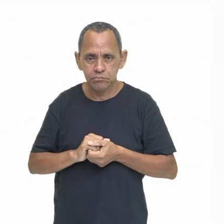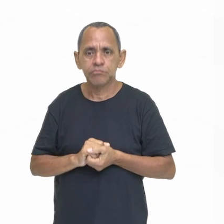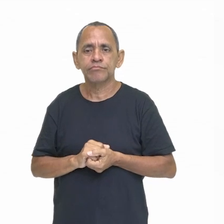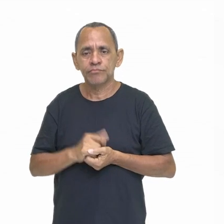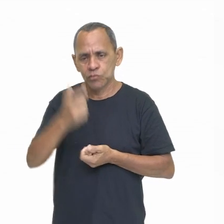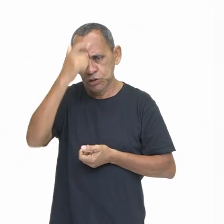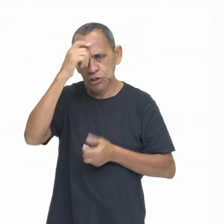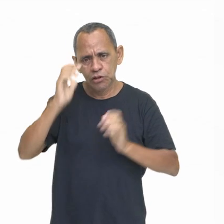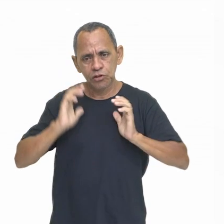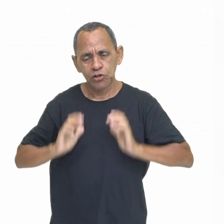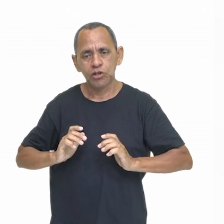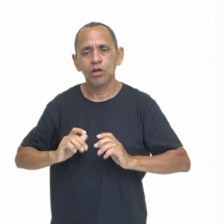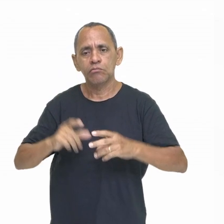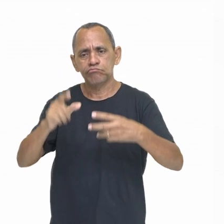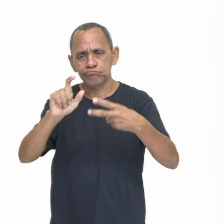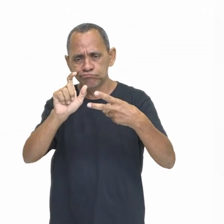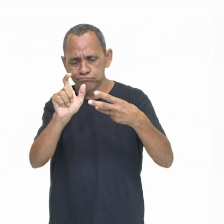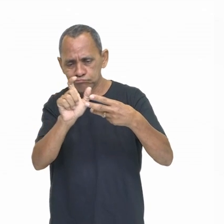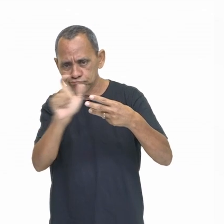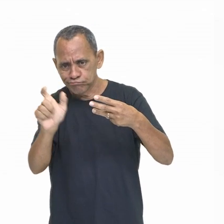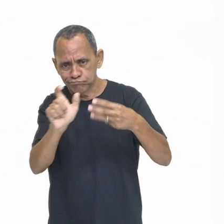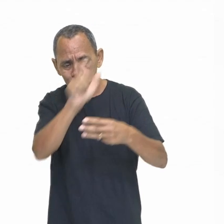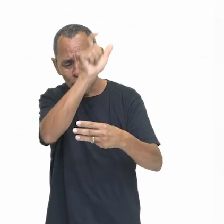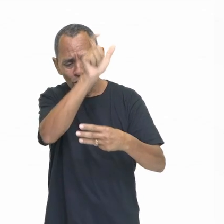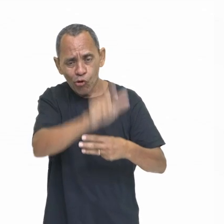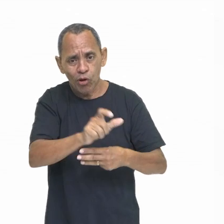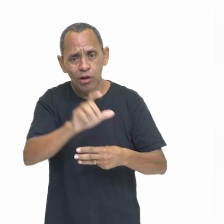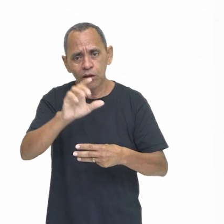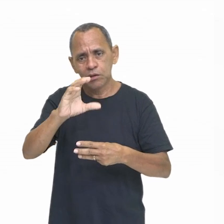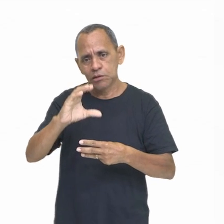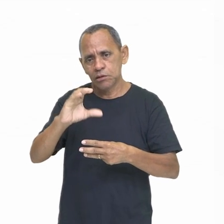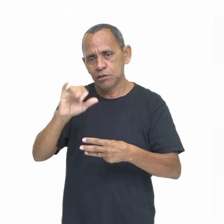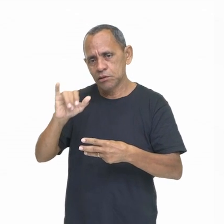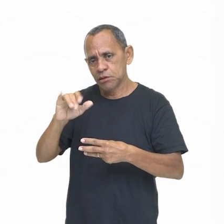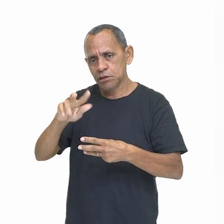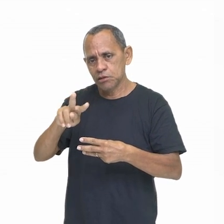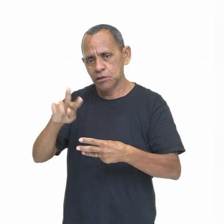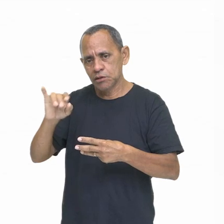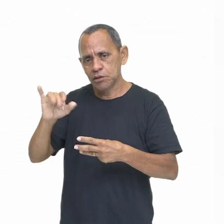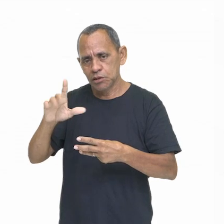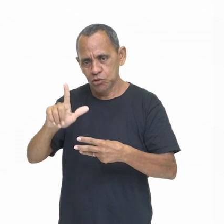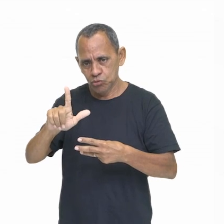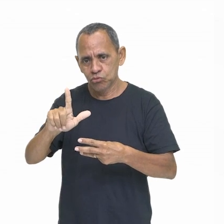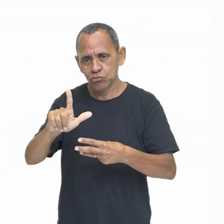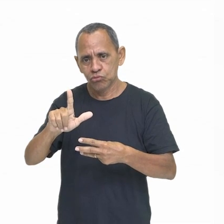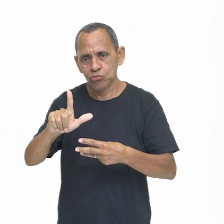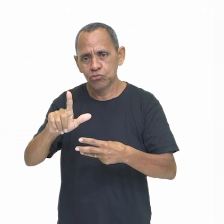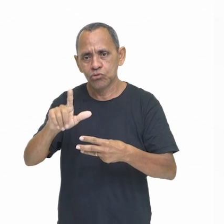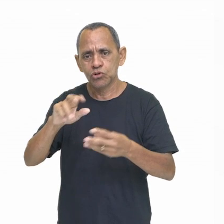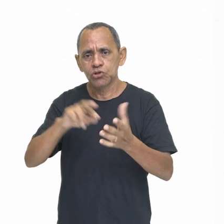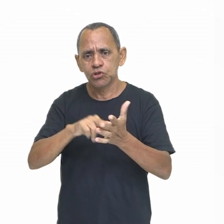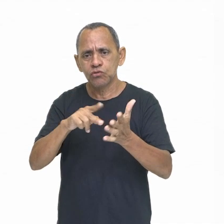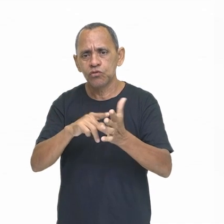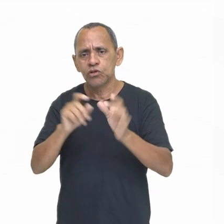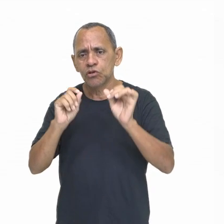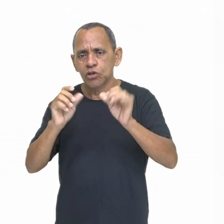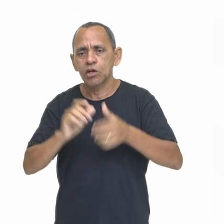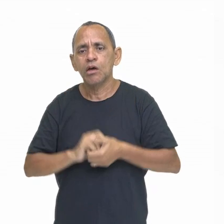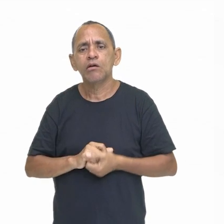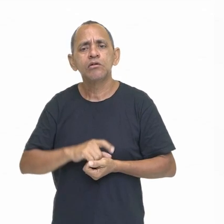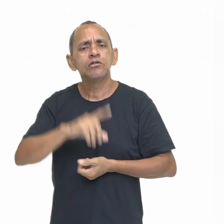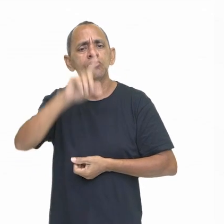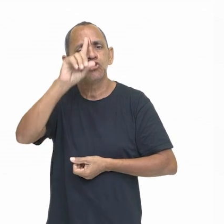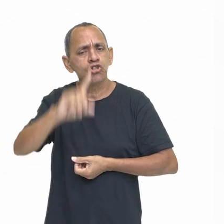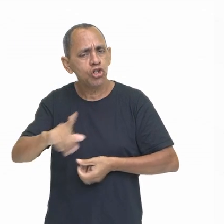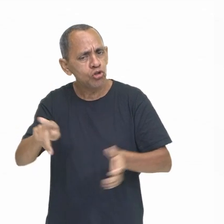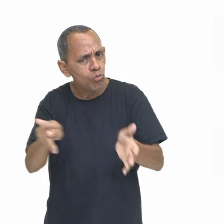direito civil, né, que é o direito de você buscar aí, que permitiu você ter a